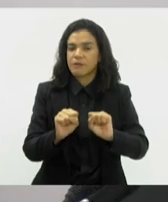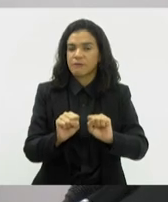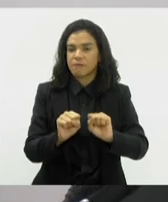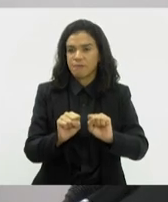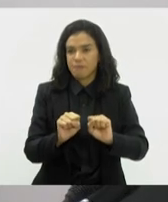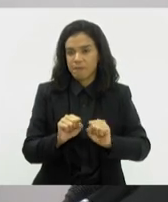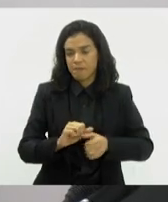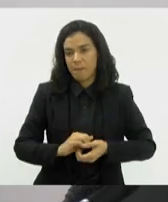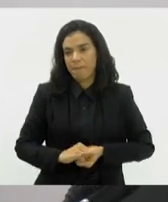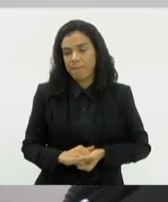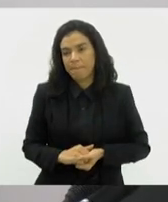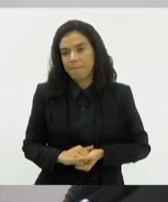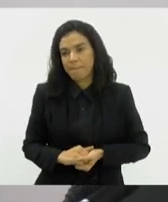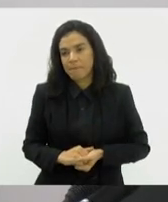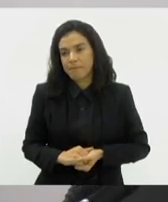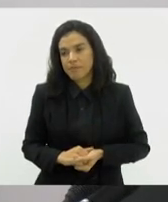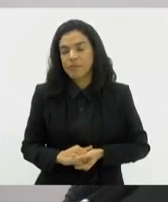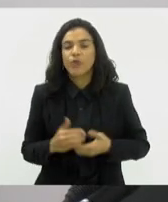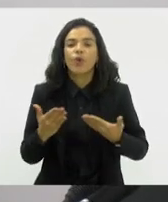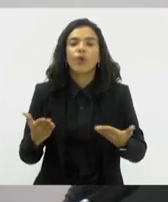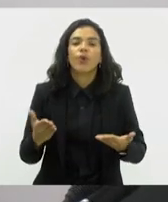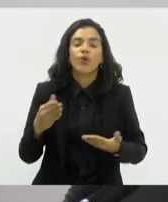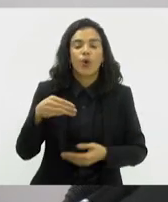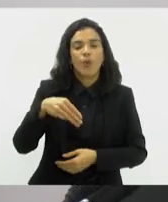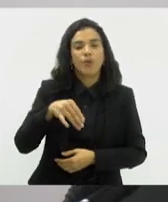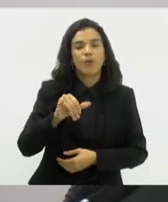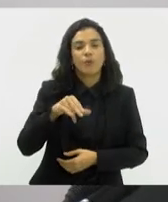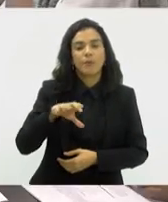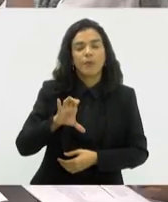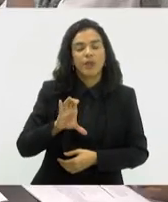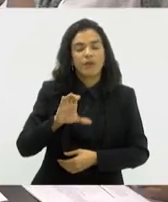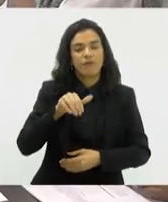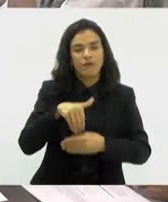no Senado Federal. Como vota, deputado Carlos Mink?